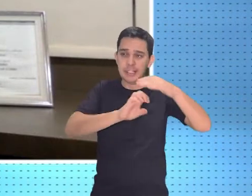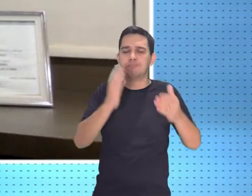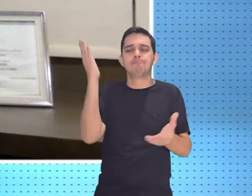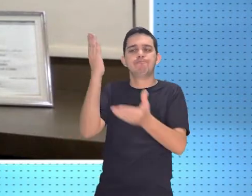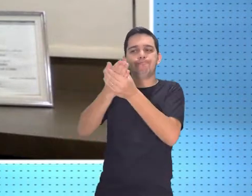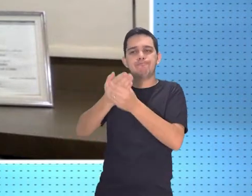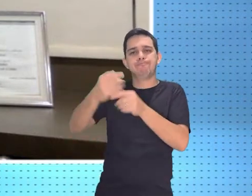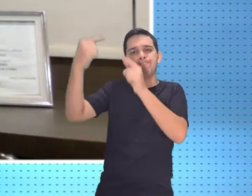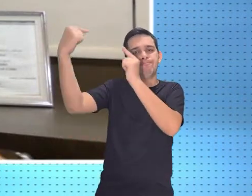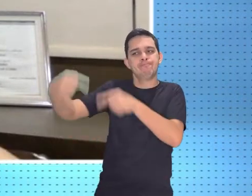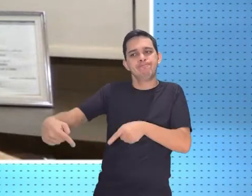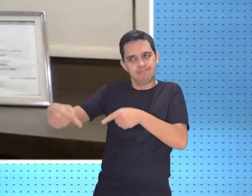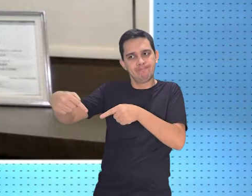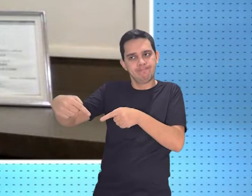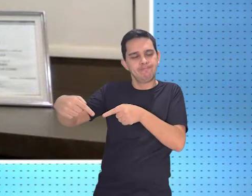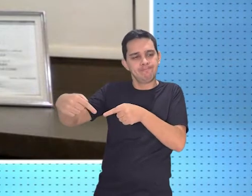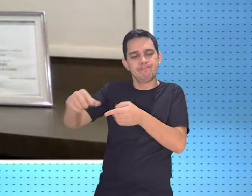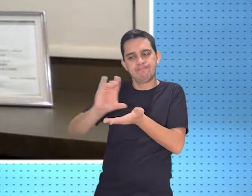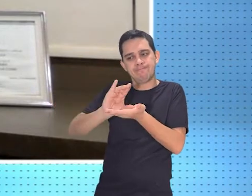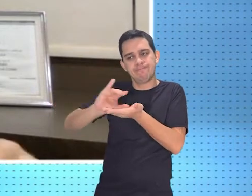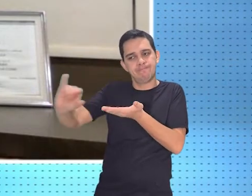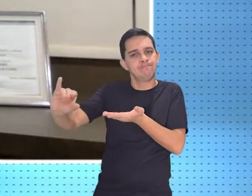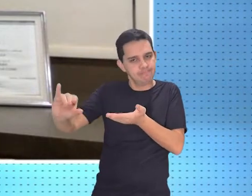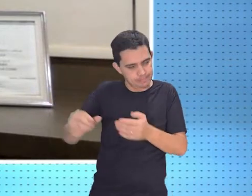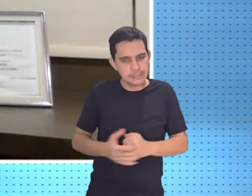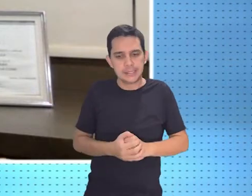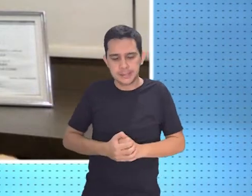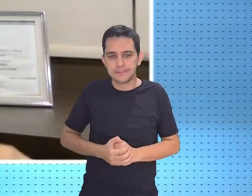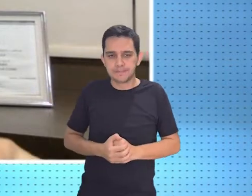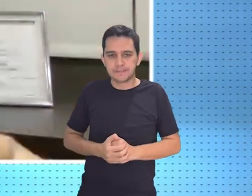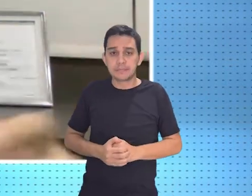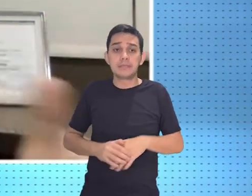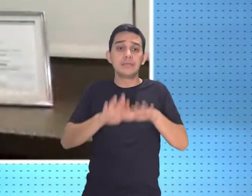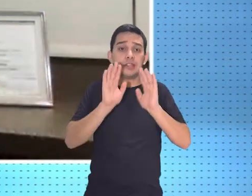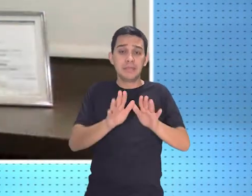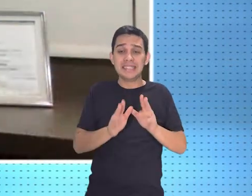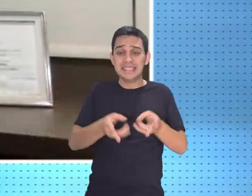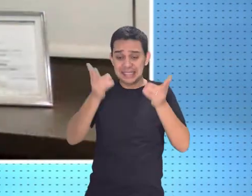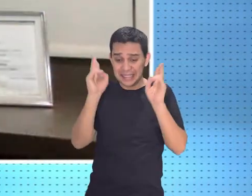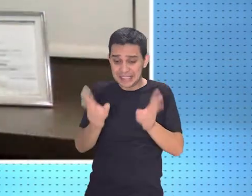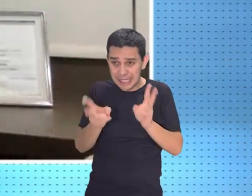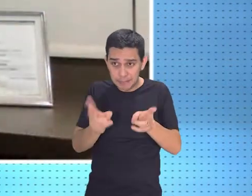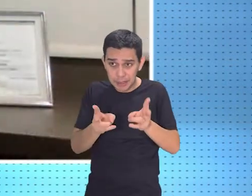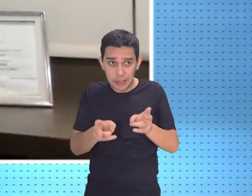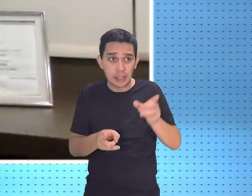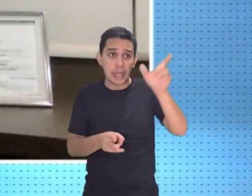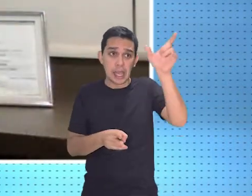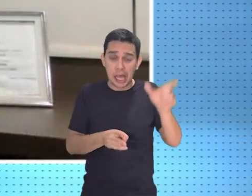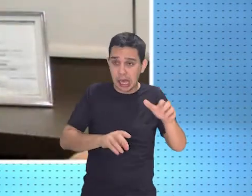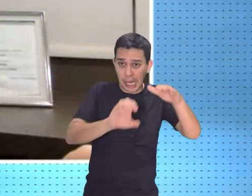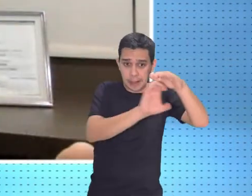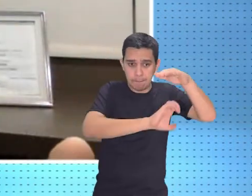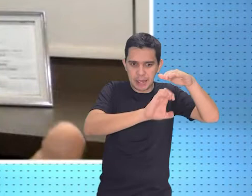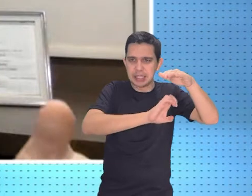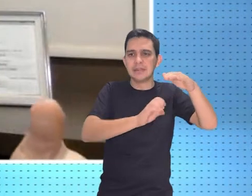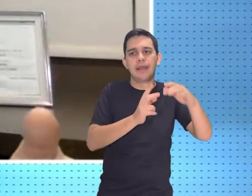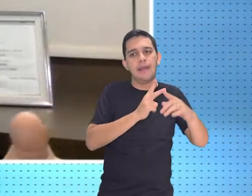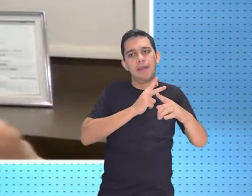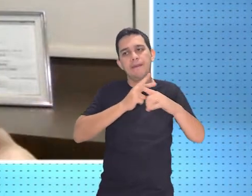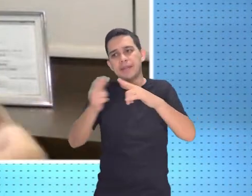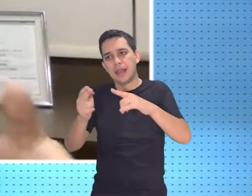vitória dos direitos fundamentais, ela vai pesar em favor dos direitos da personalidade.